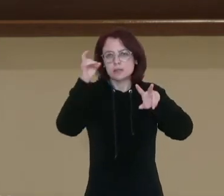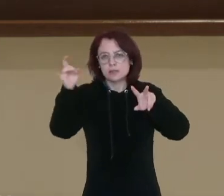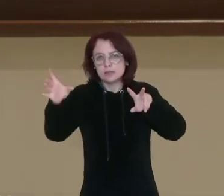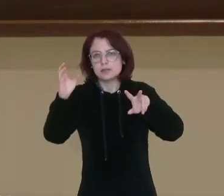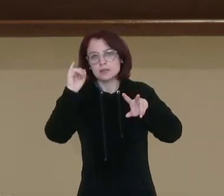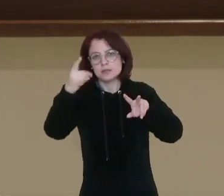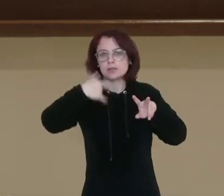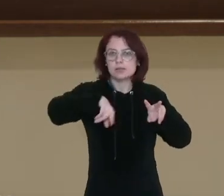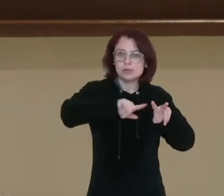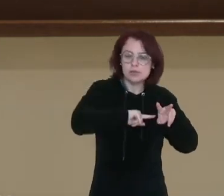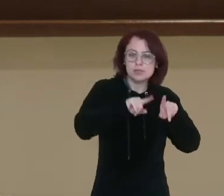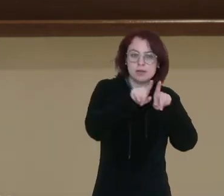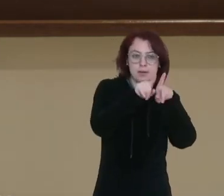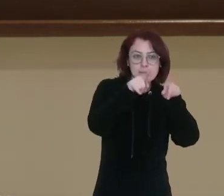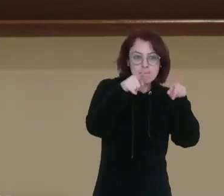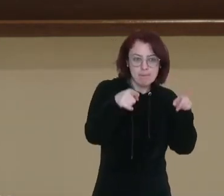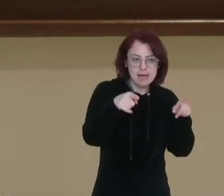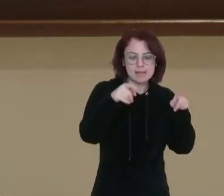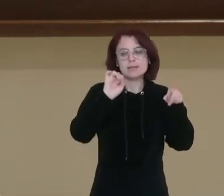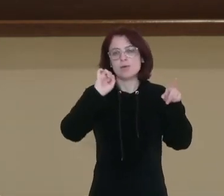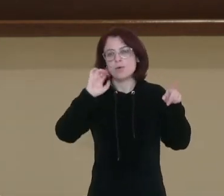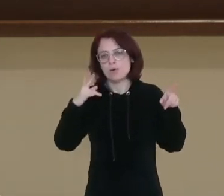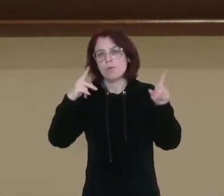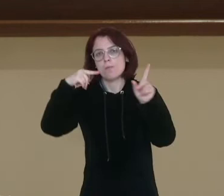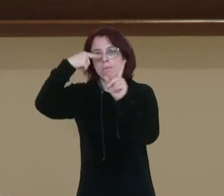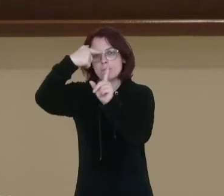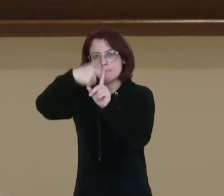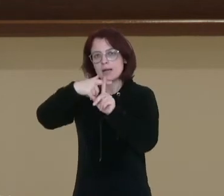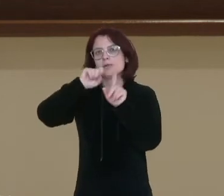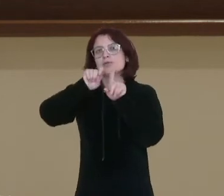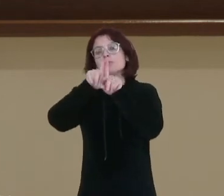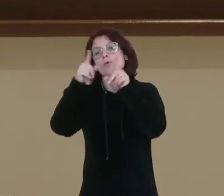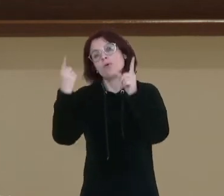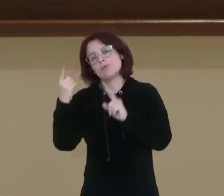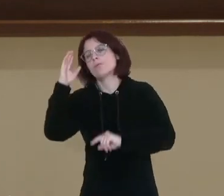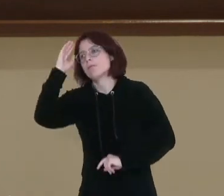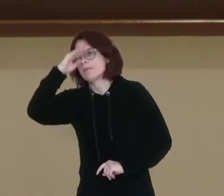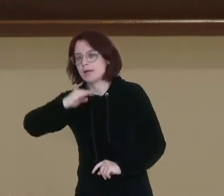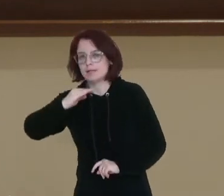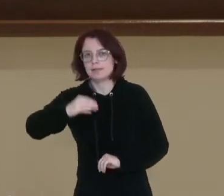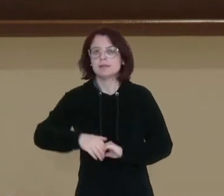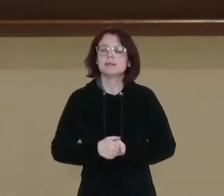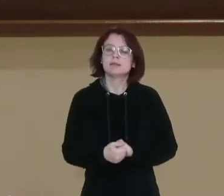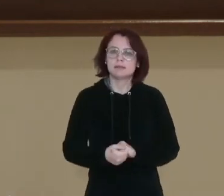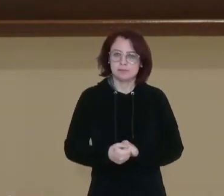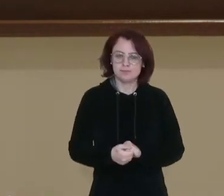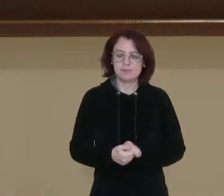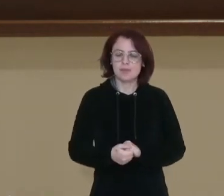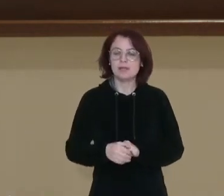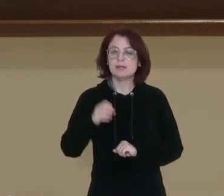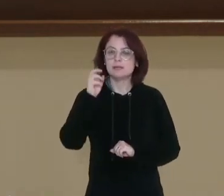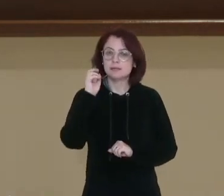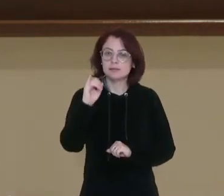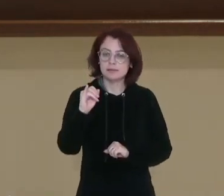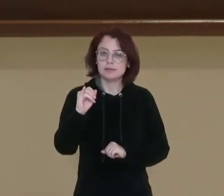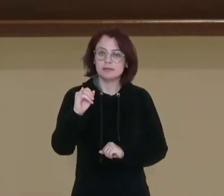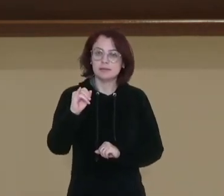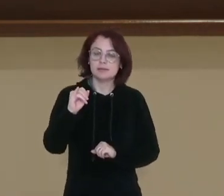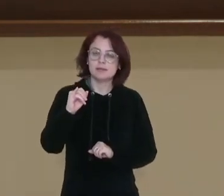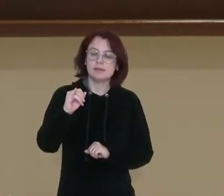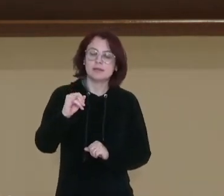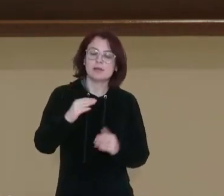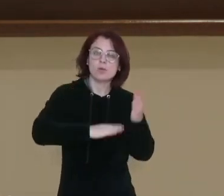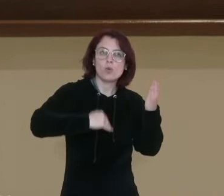usar mas com acento agudo ou sem acento agudo, sendo aí uma conjunção adversativa, ou se mais com i,